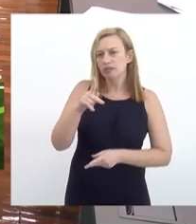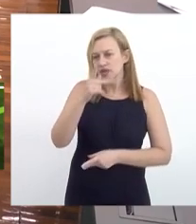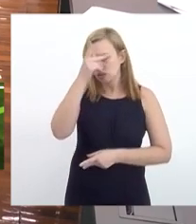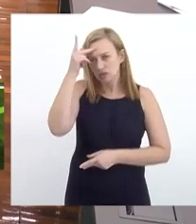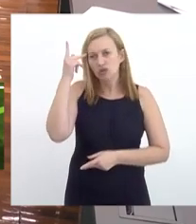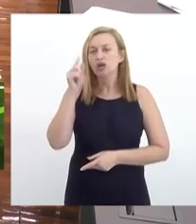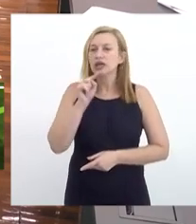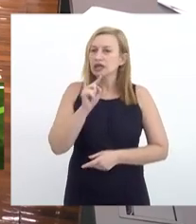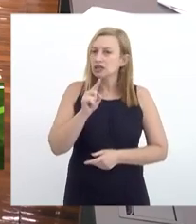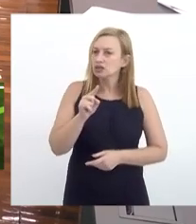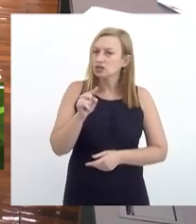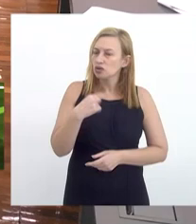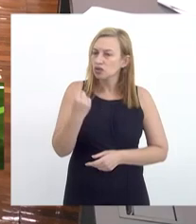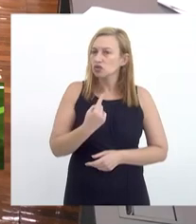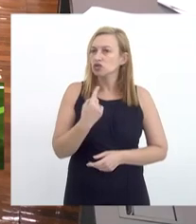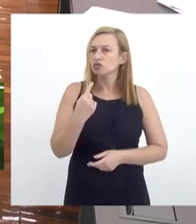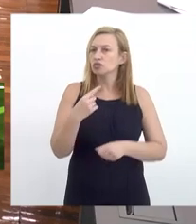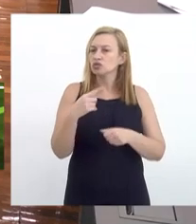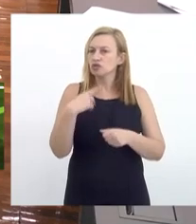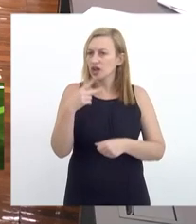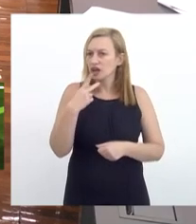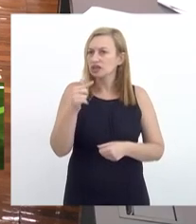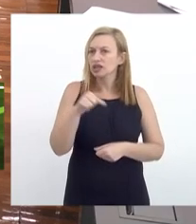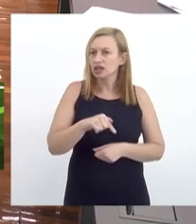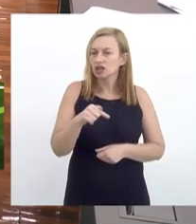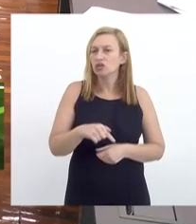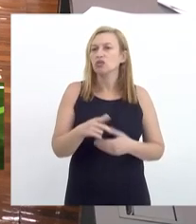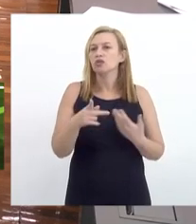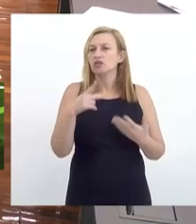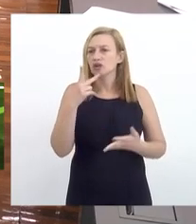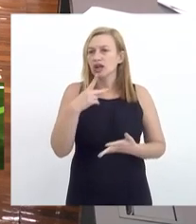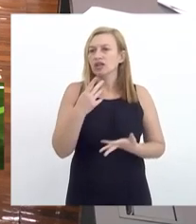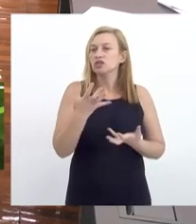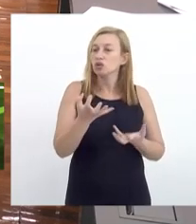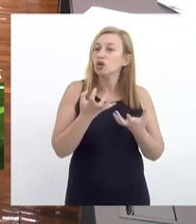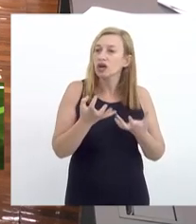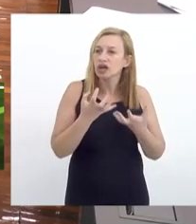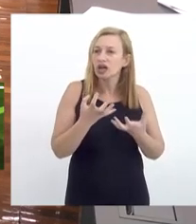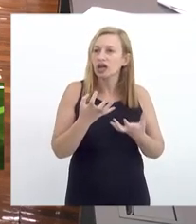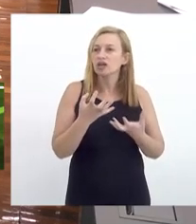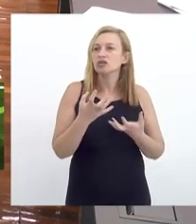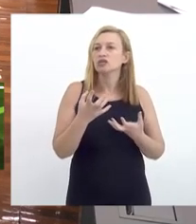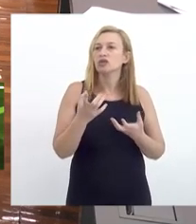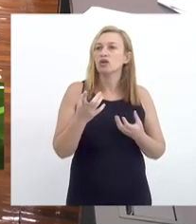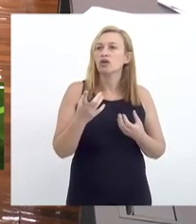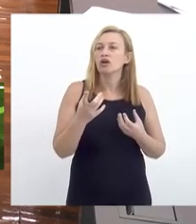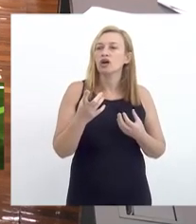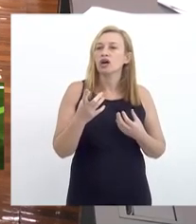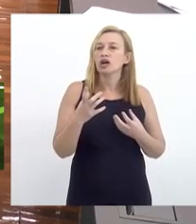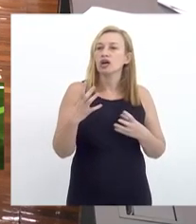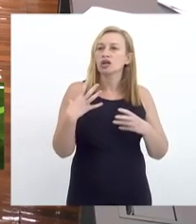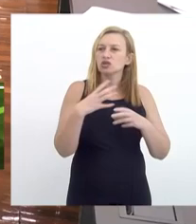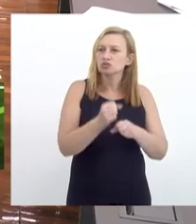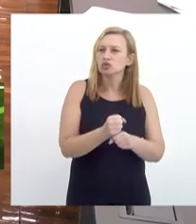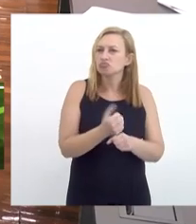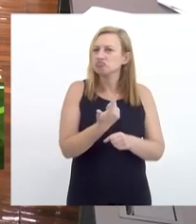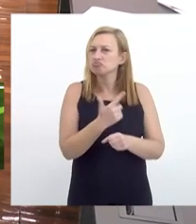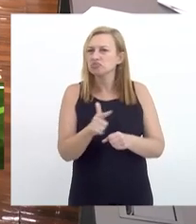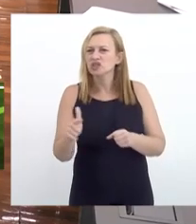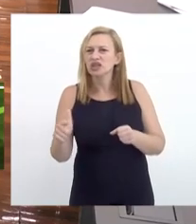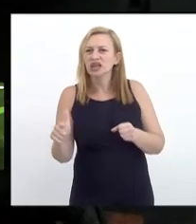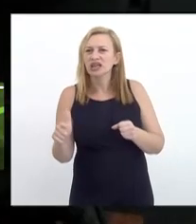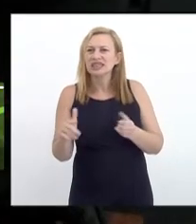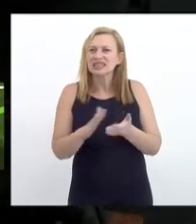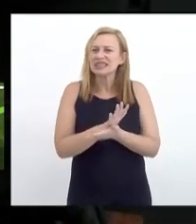Que a gente está Tratando aqui Como foi dito aqui Eu só quero Ratificar Não haverá Nenhuma